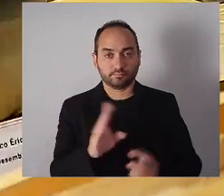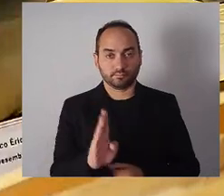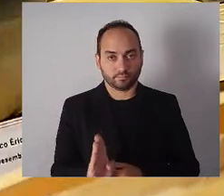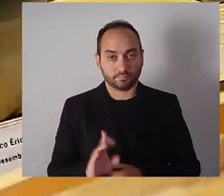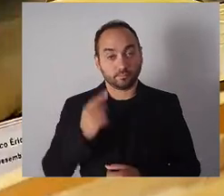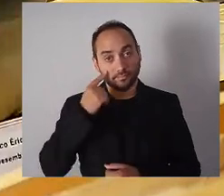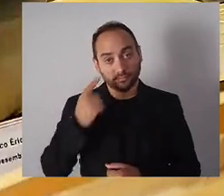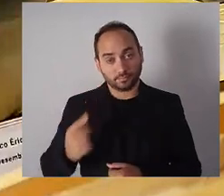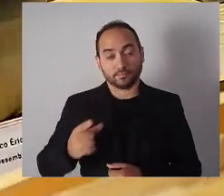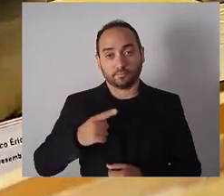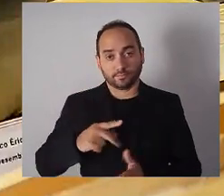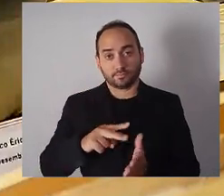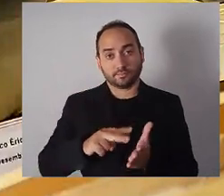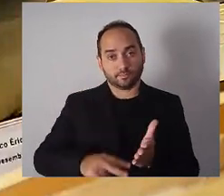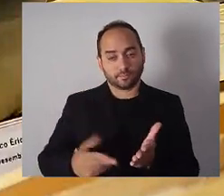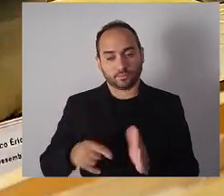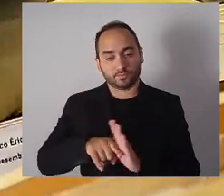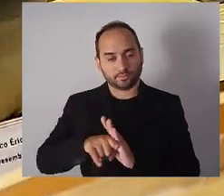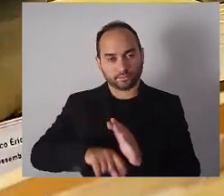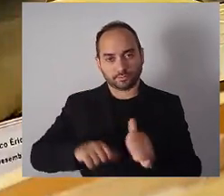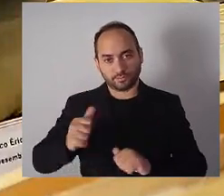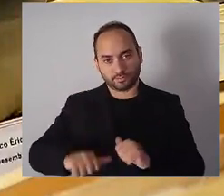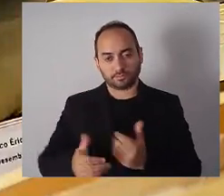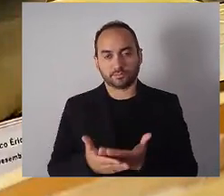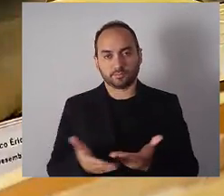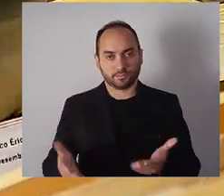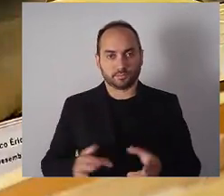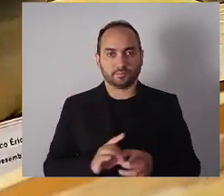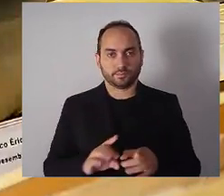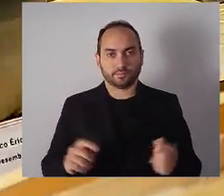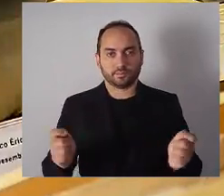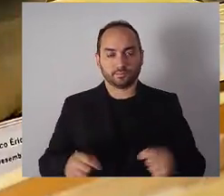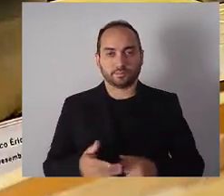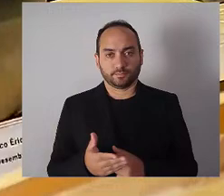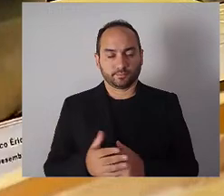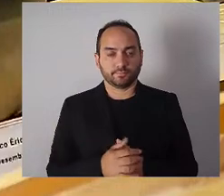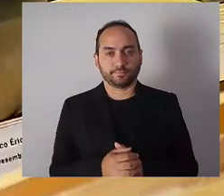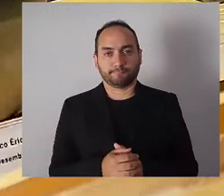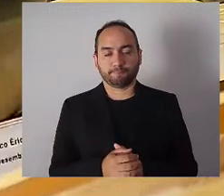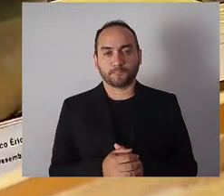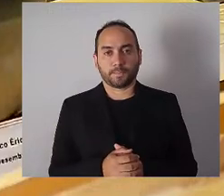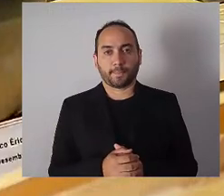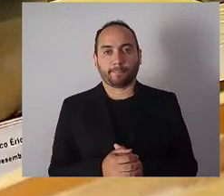passar aqui a leitura do meu voto visto e fico à disposição dos eminentes pares para quaisquer esclarecimentos.